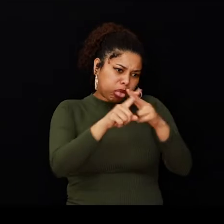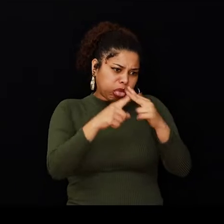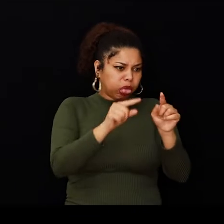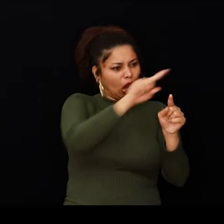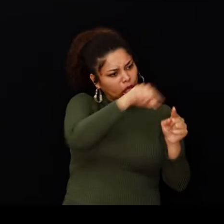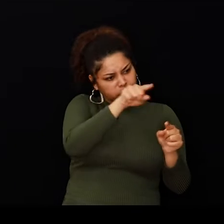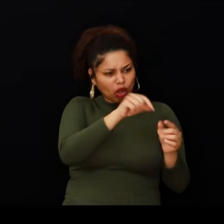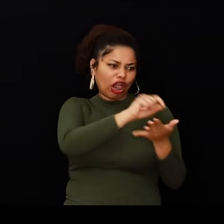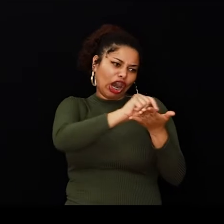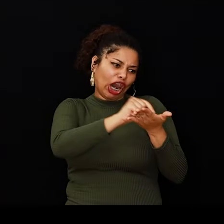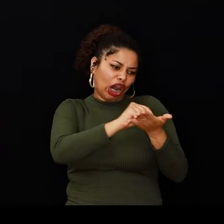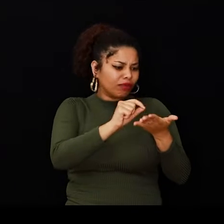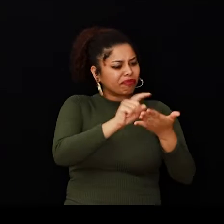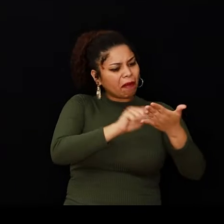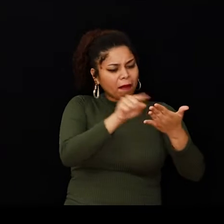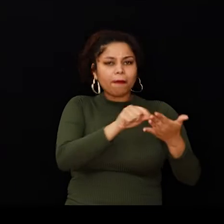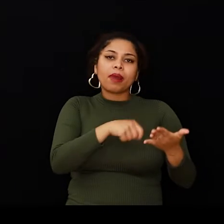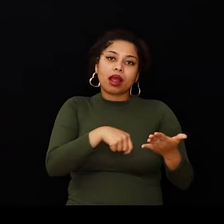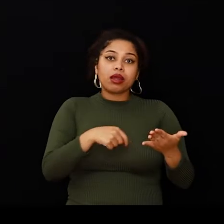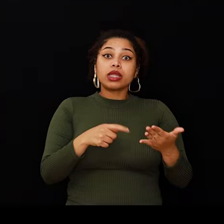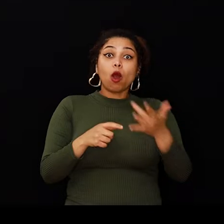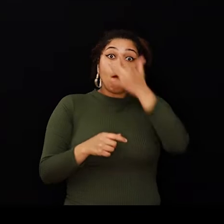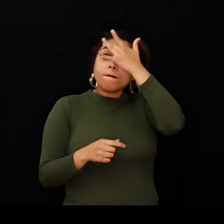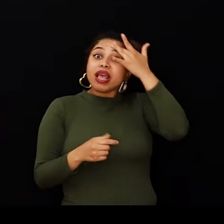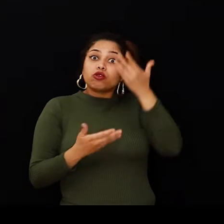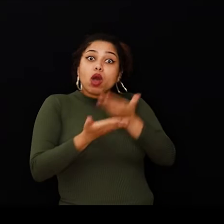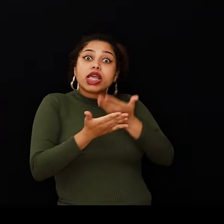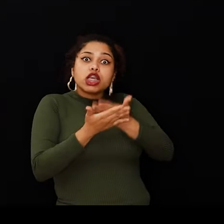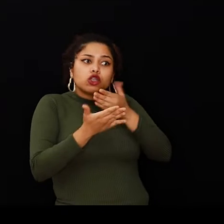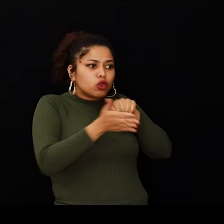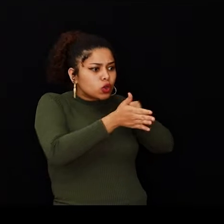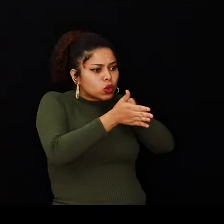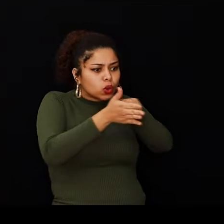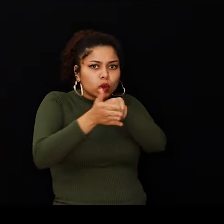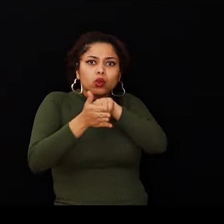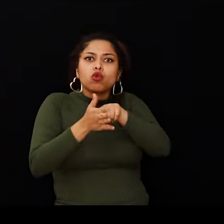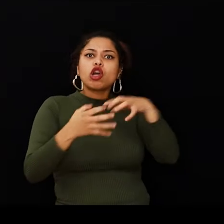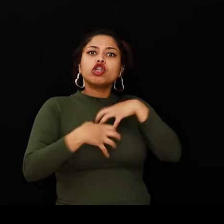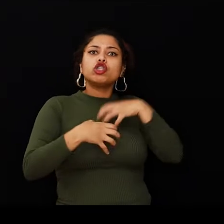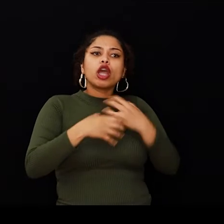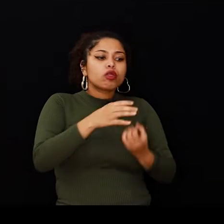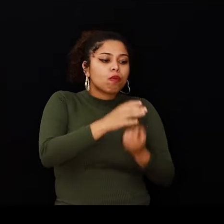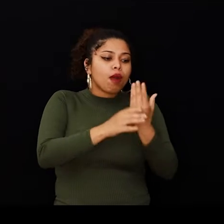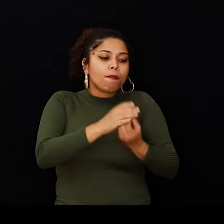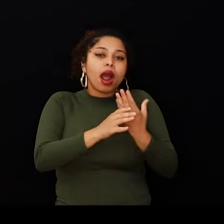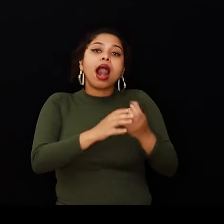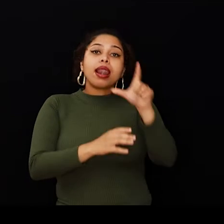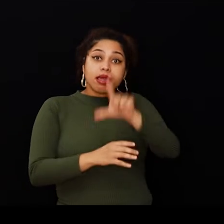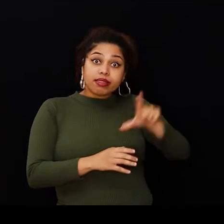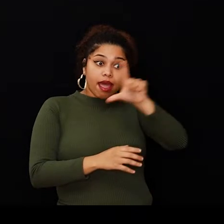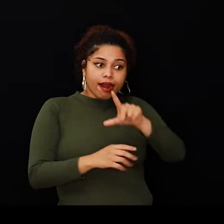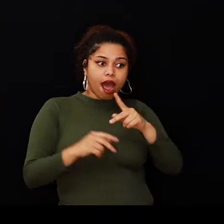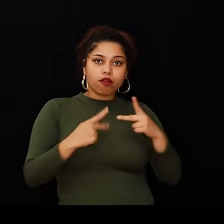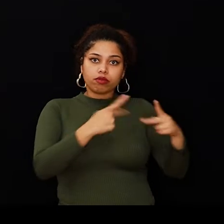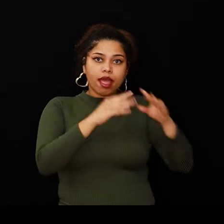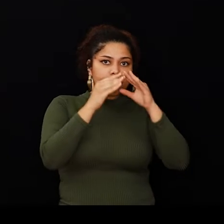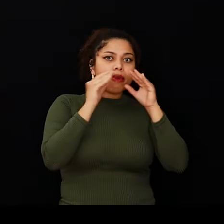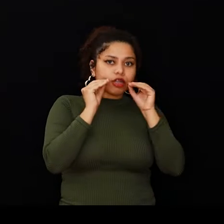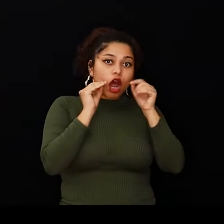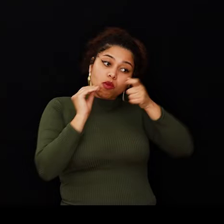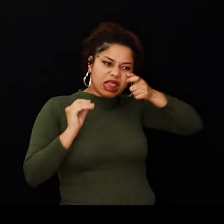então é um manuscrito com bastante interesse para quem estuda os processos de composição literários, né?